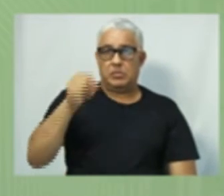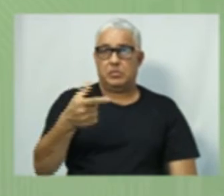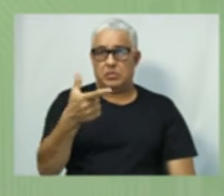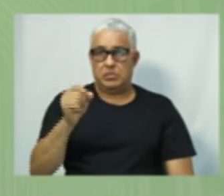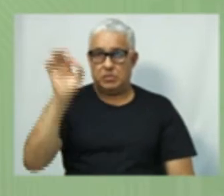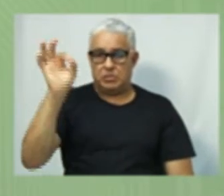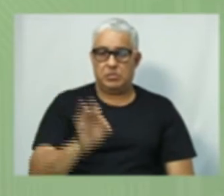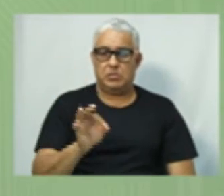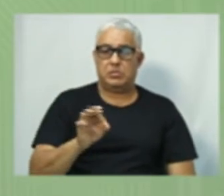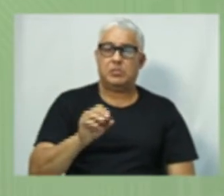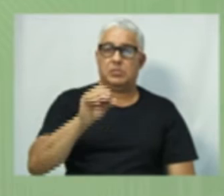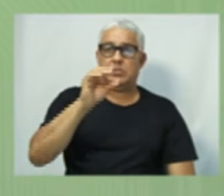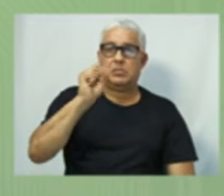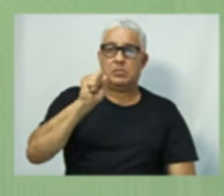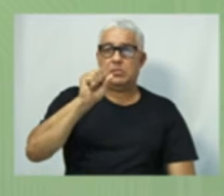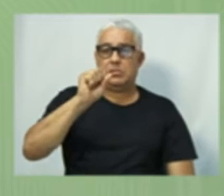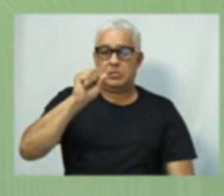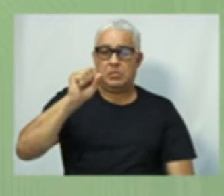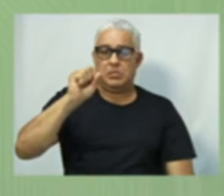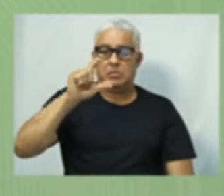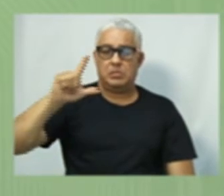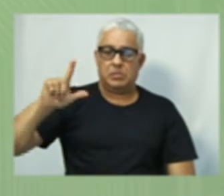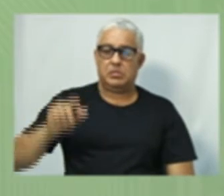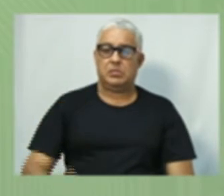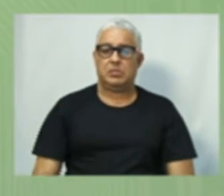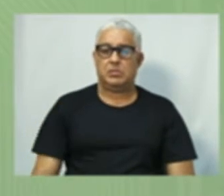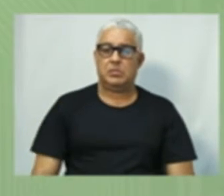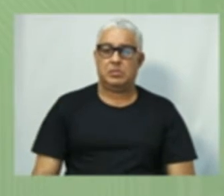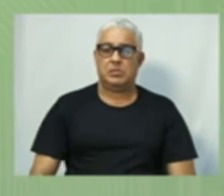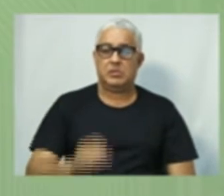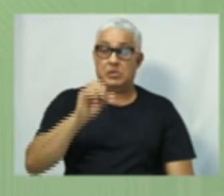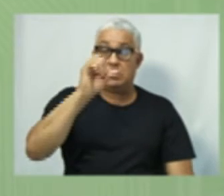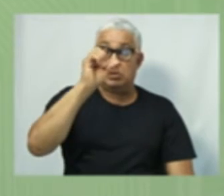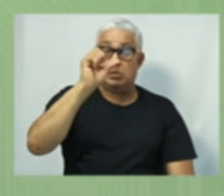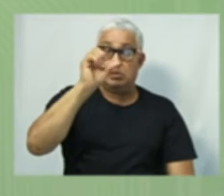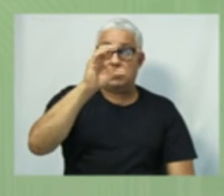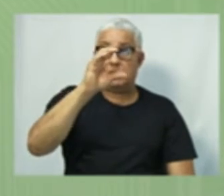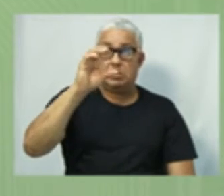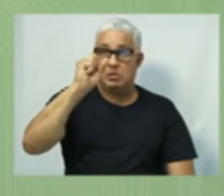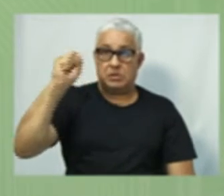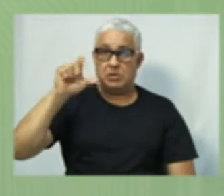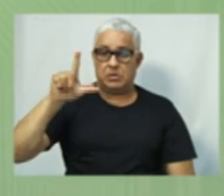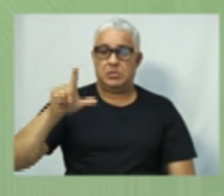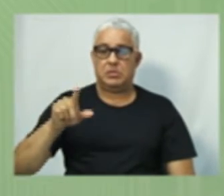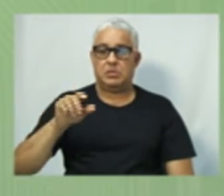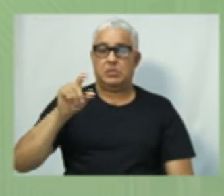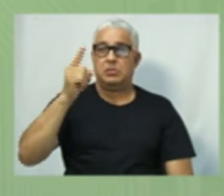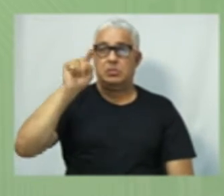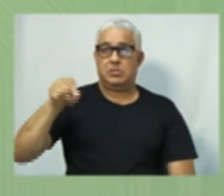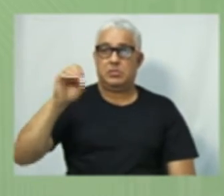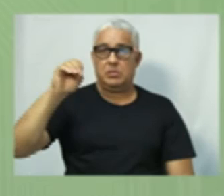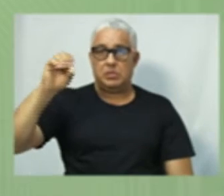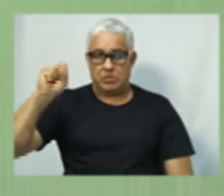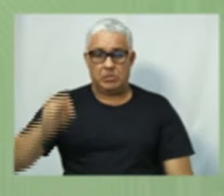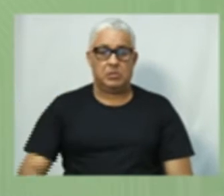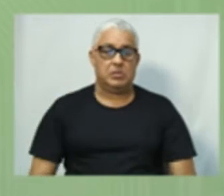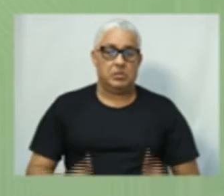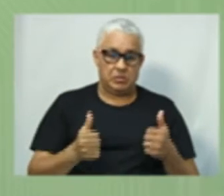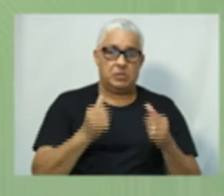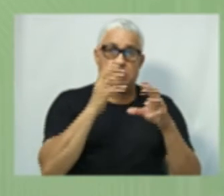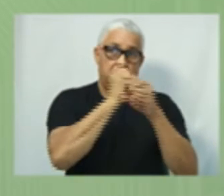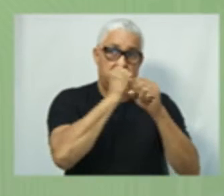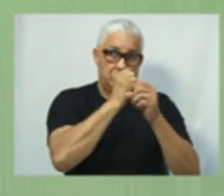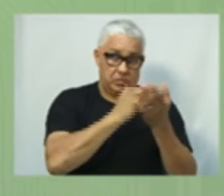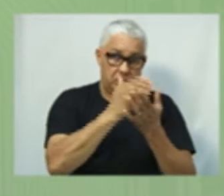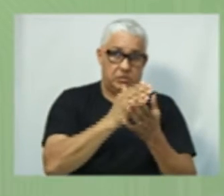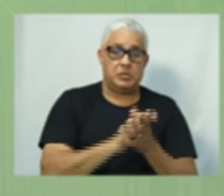1,20 e a CSL para 1,08. Vamos começar nossos cálculos? Então vamos embora. Vamos